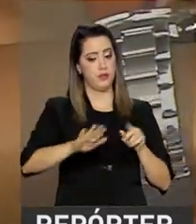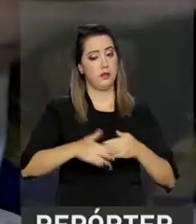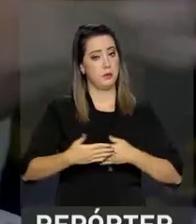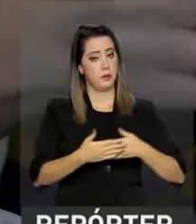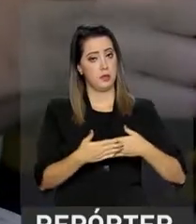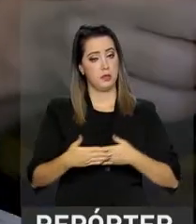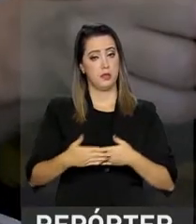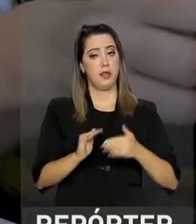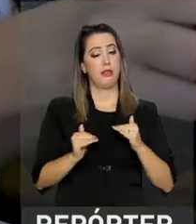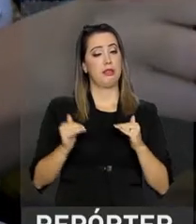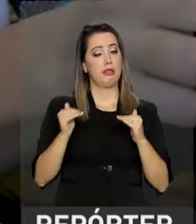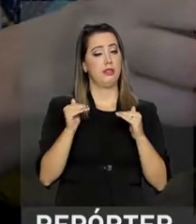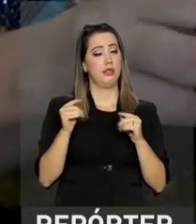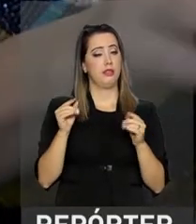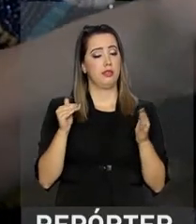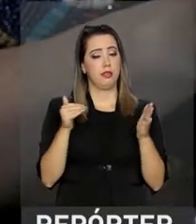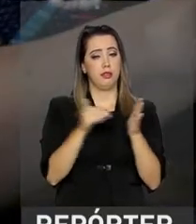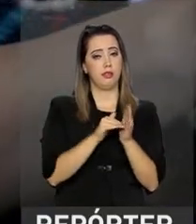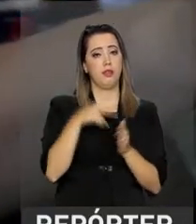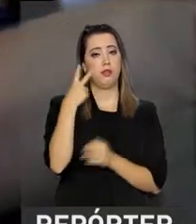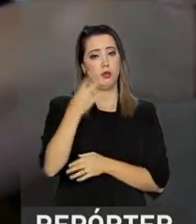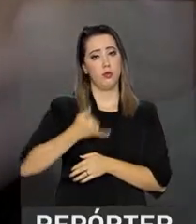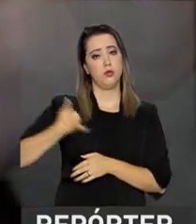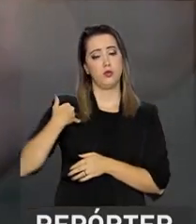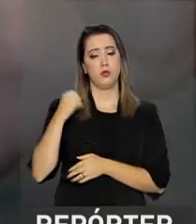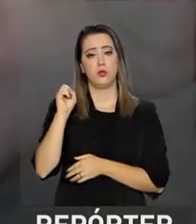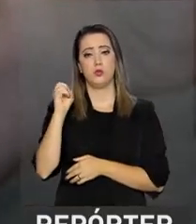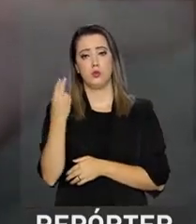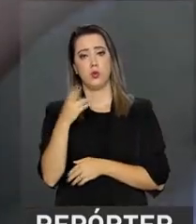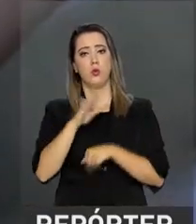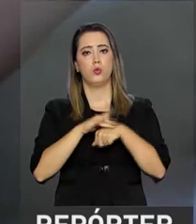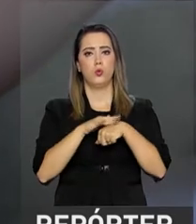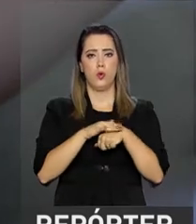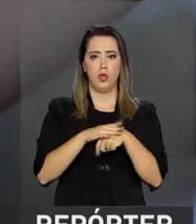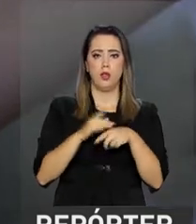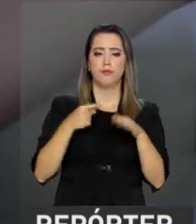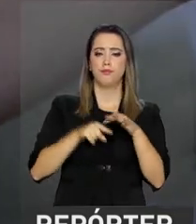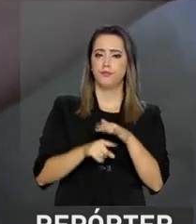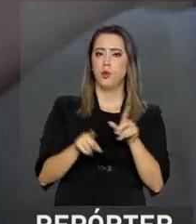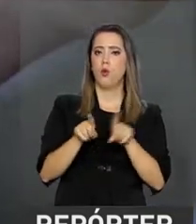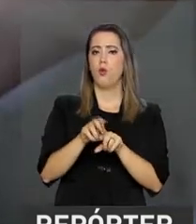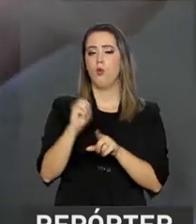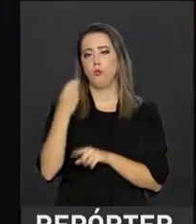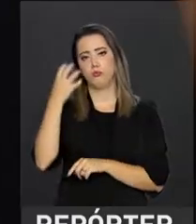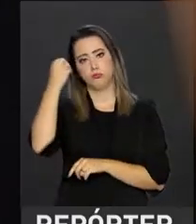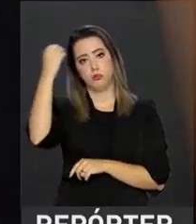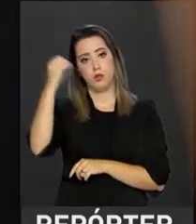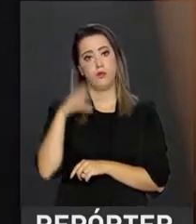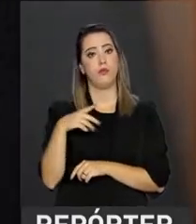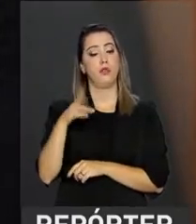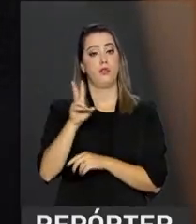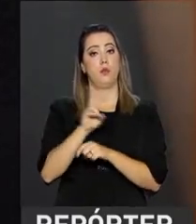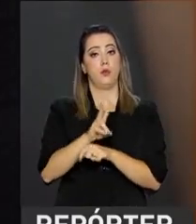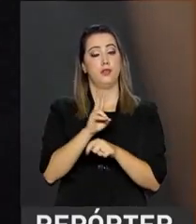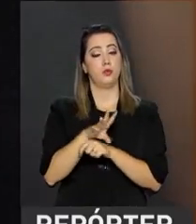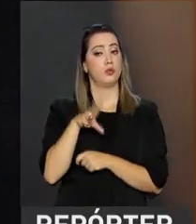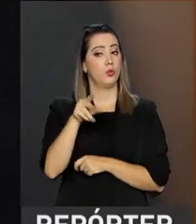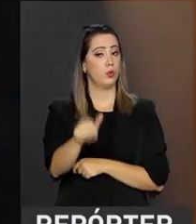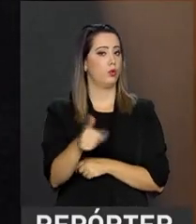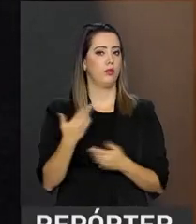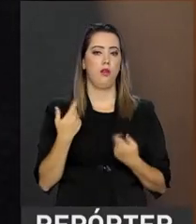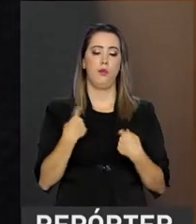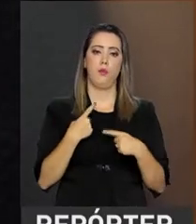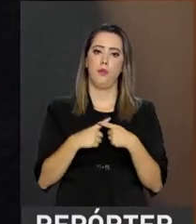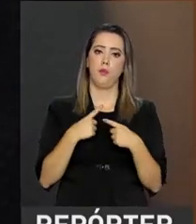2 anos, pessoas com doenças graves e viajantes vão continuar a receber a dose integral, porque na maioria desses